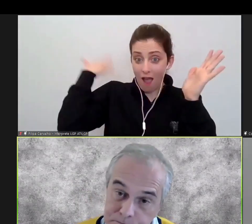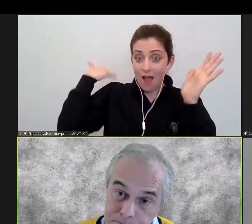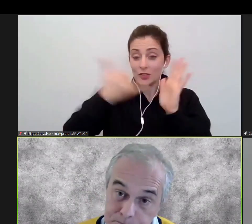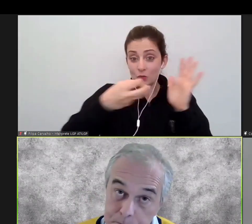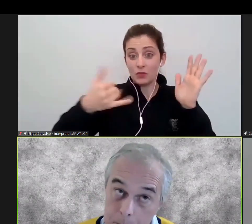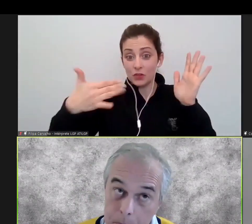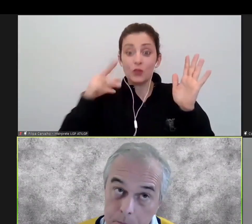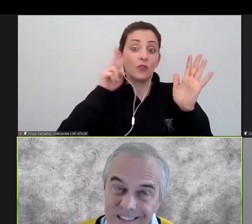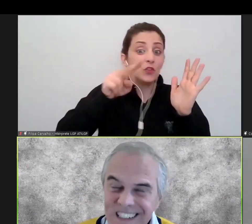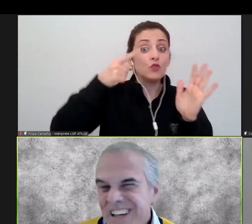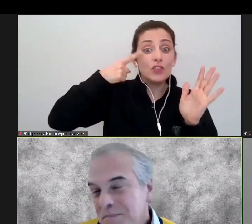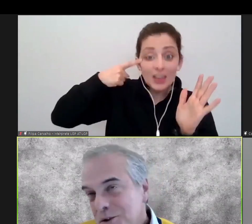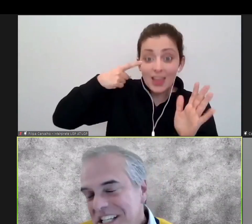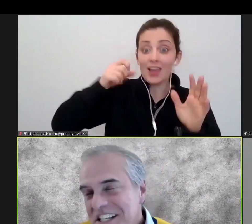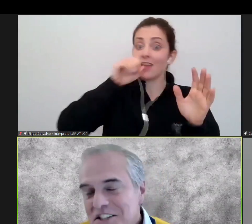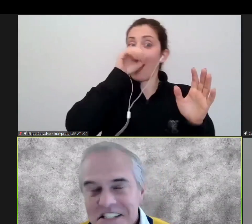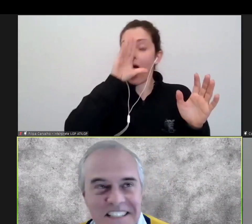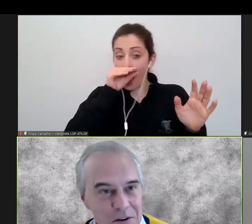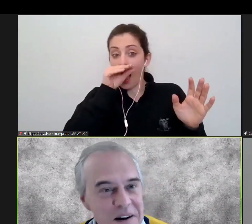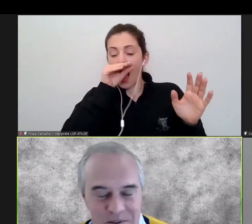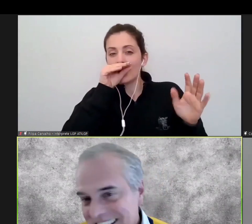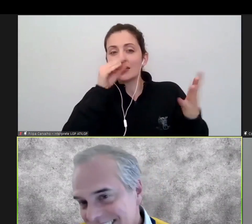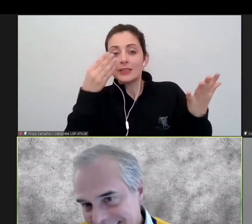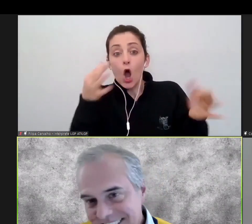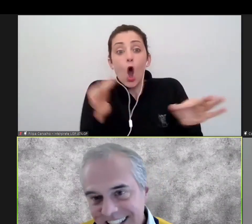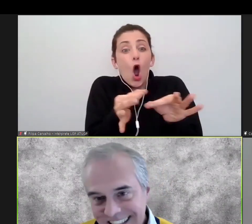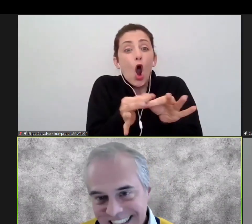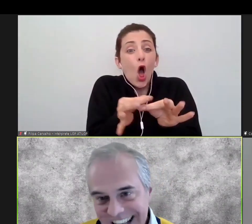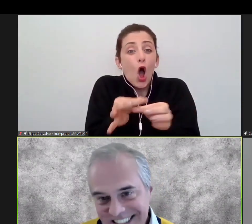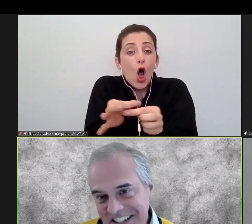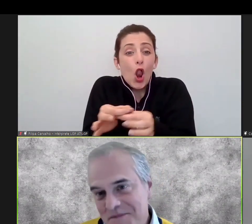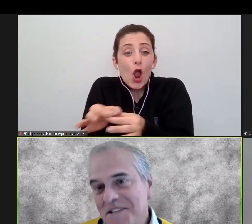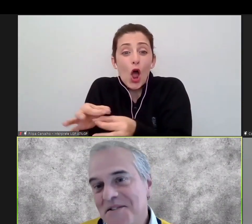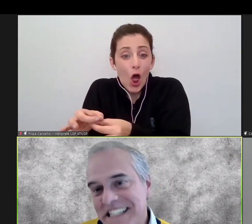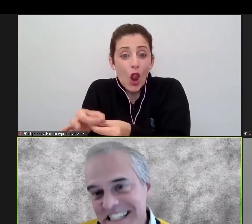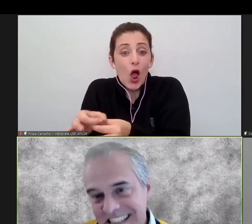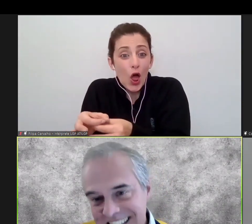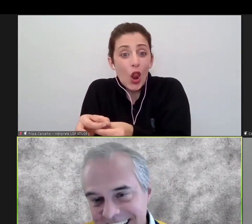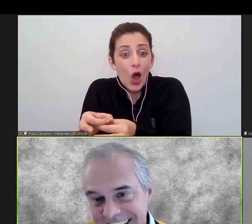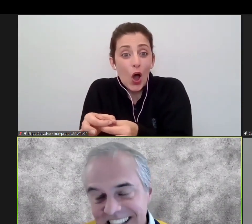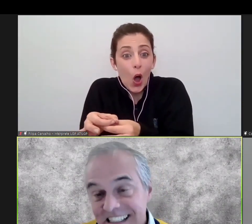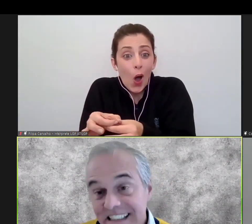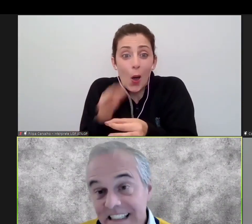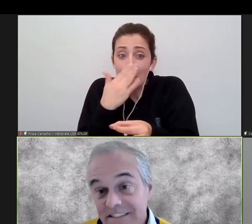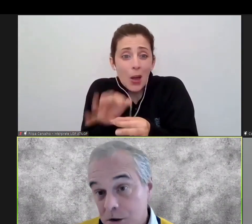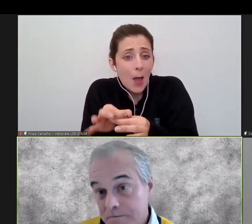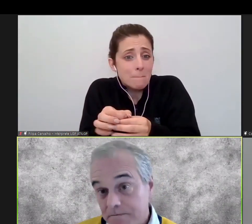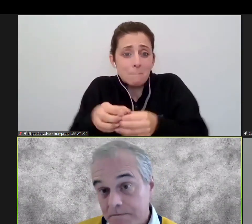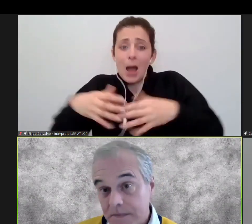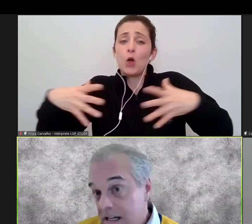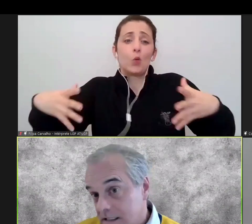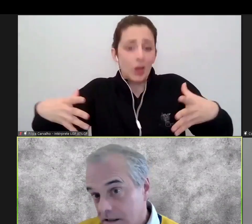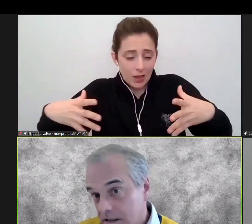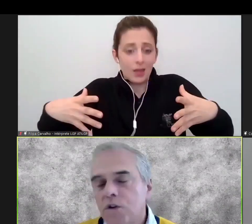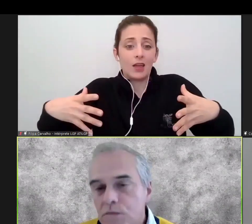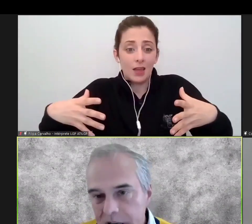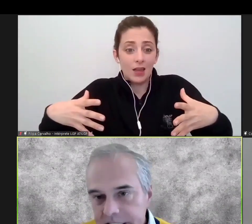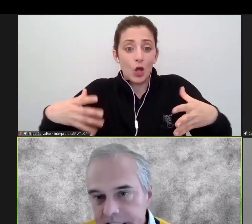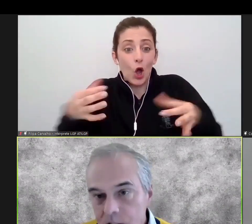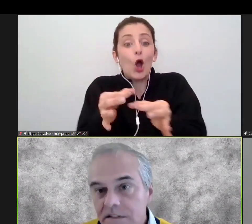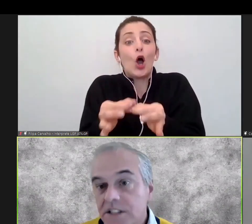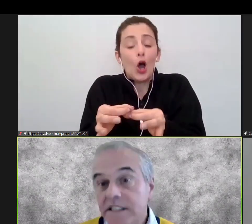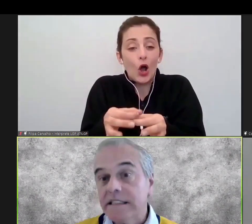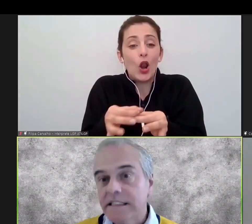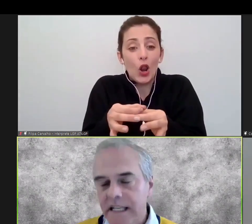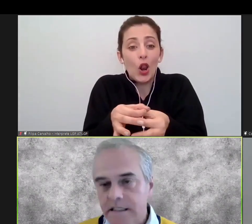as minorias que são maiorias, na realidade, quando as minorias elas cansam de alguma